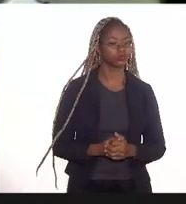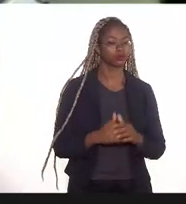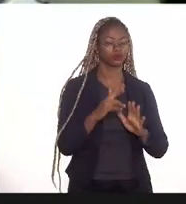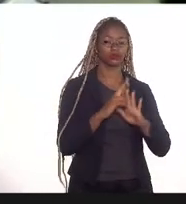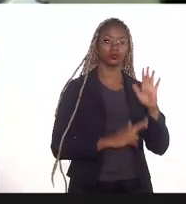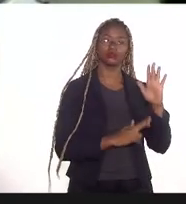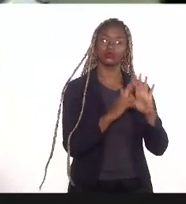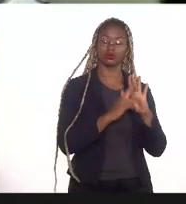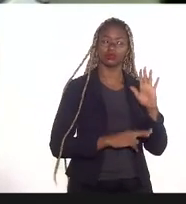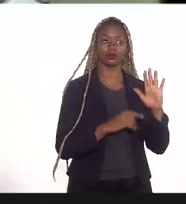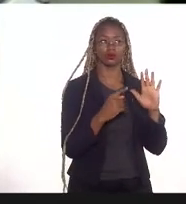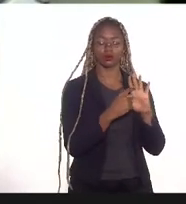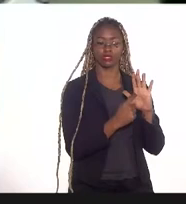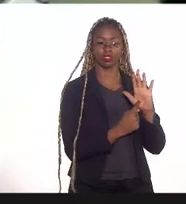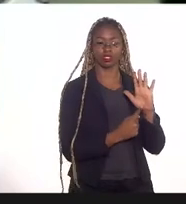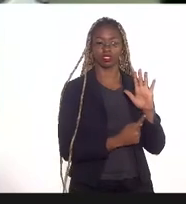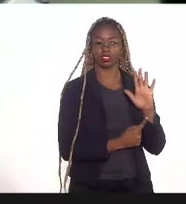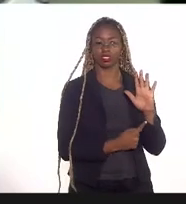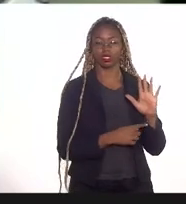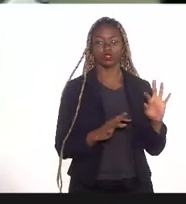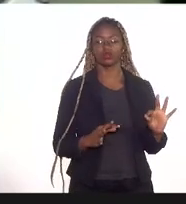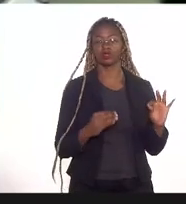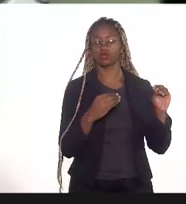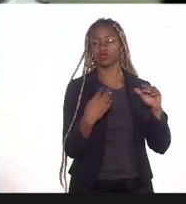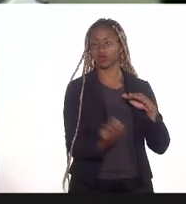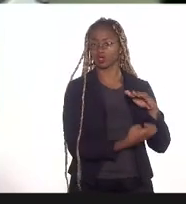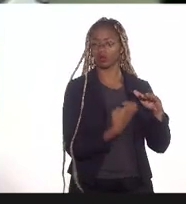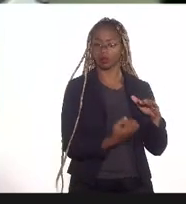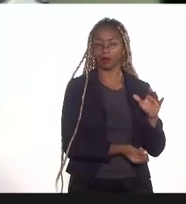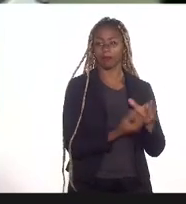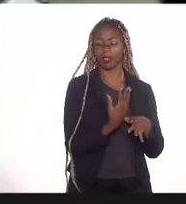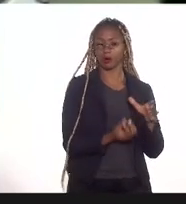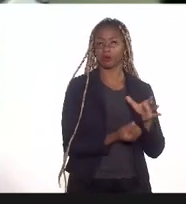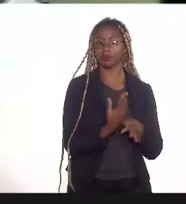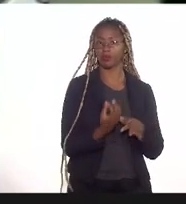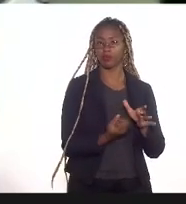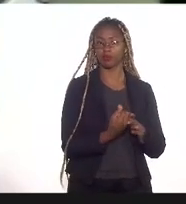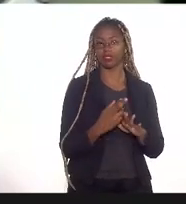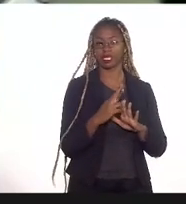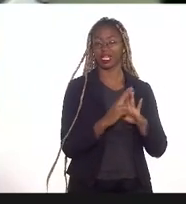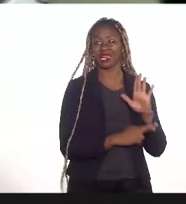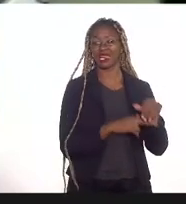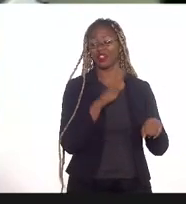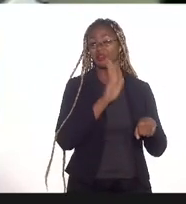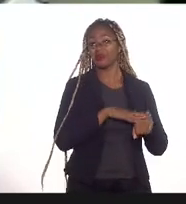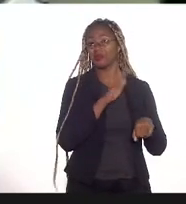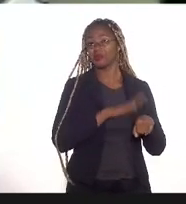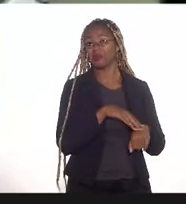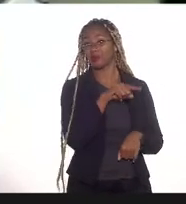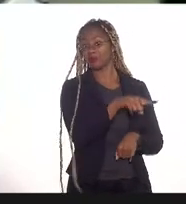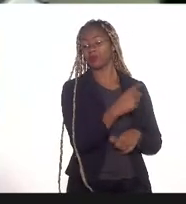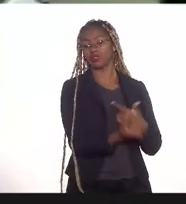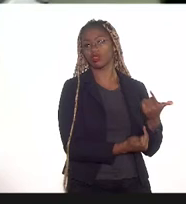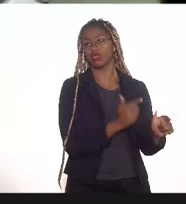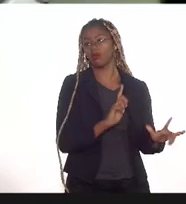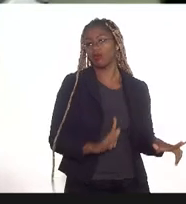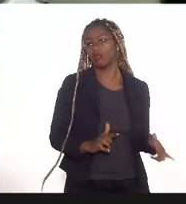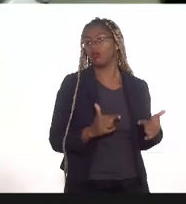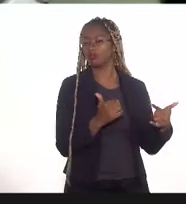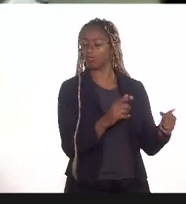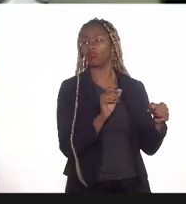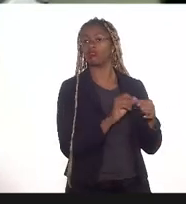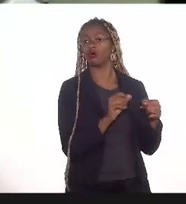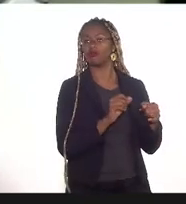acompanhamento, toda empresa gerará um relatório próprio com relação ao seu desempenho, que será feito de